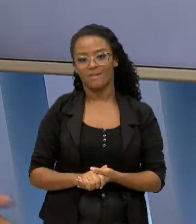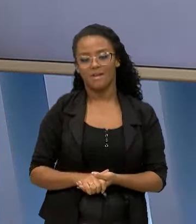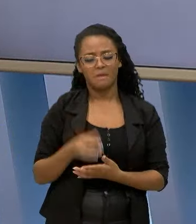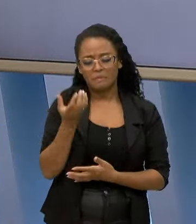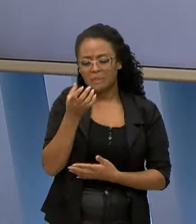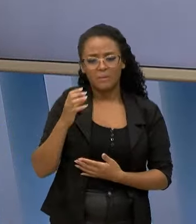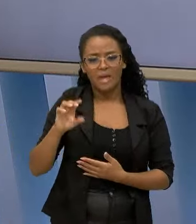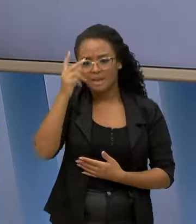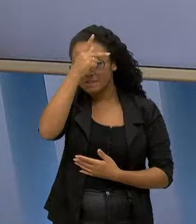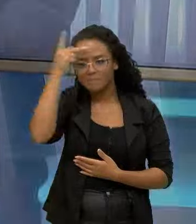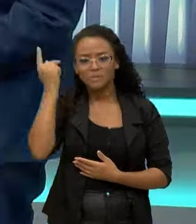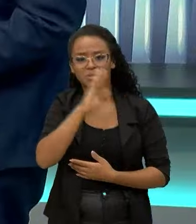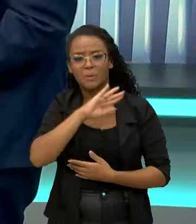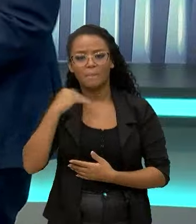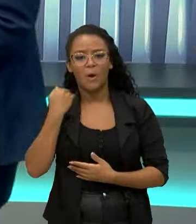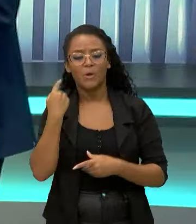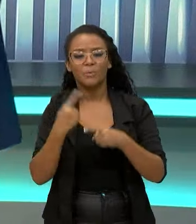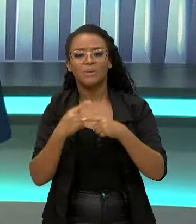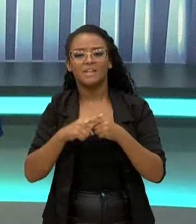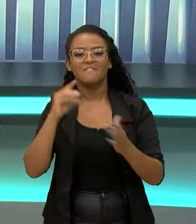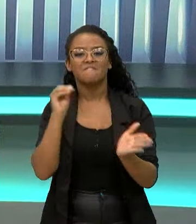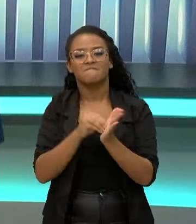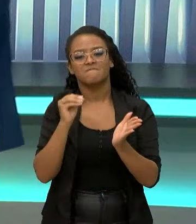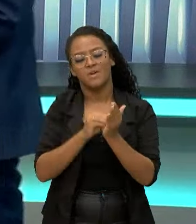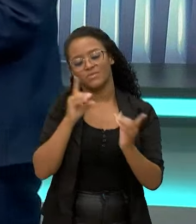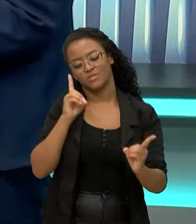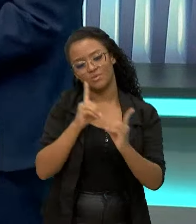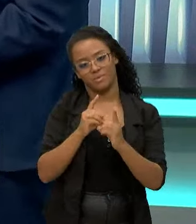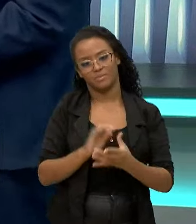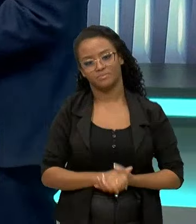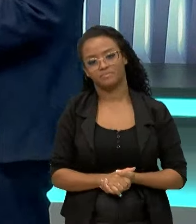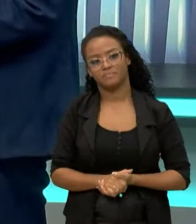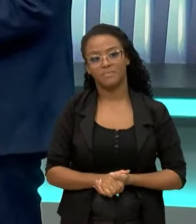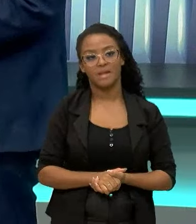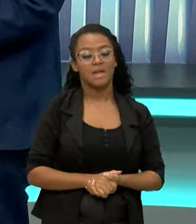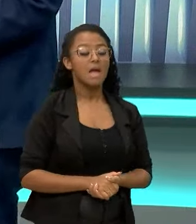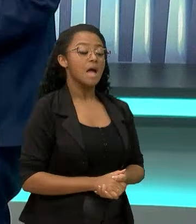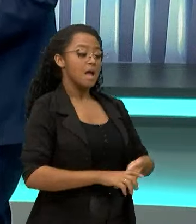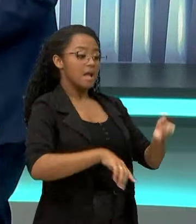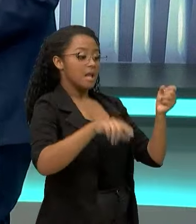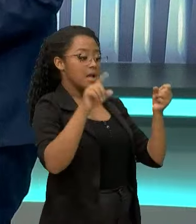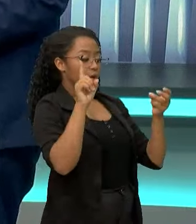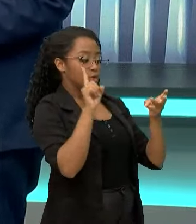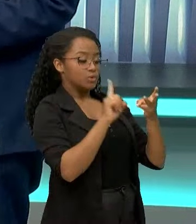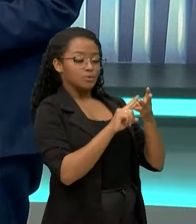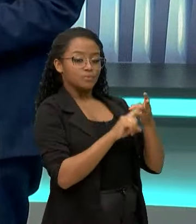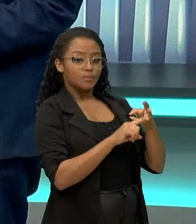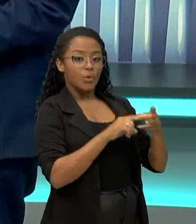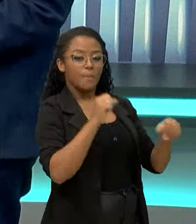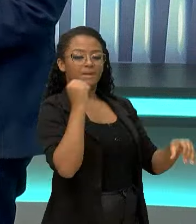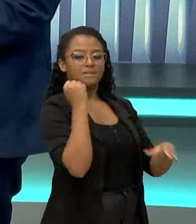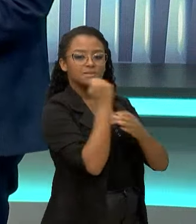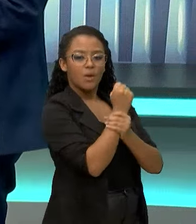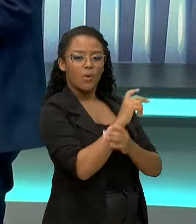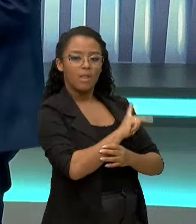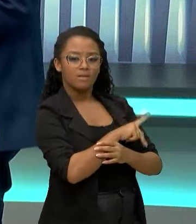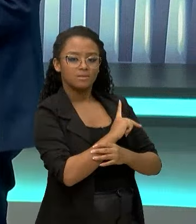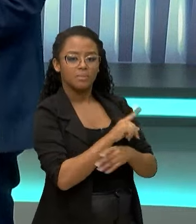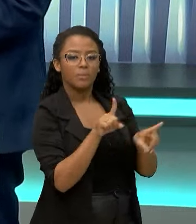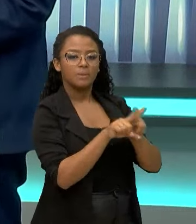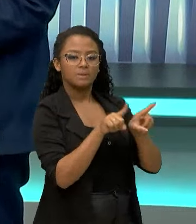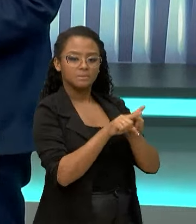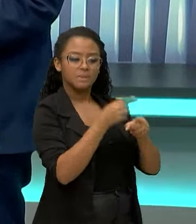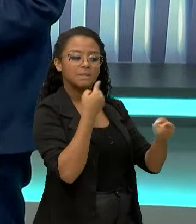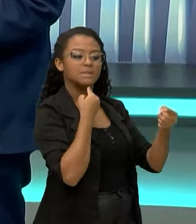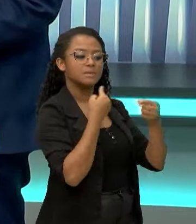falta de atendimento. Bom, deixa eu falar de outros assuntos, são muitos assuntos, candidatas. Segurança pública também é um assunto que a gente aborda muito aqui no nosso